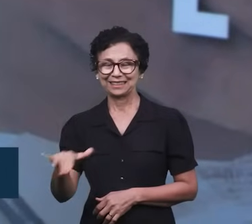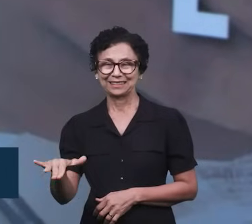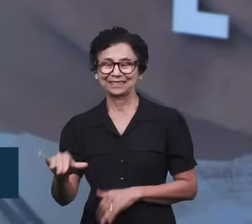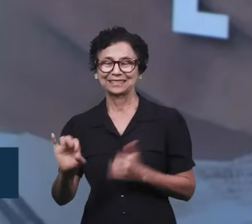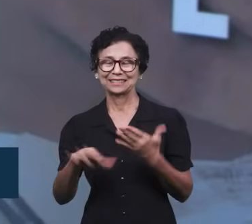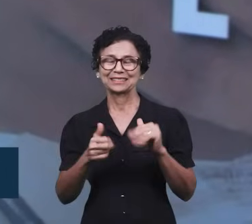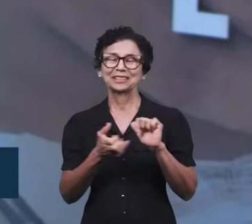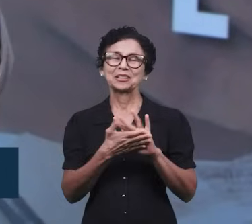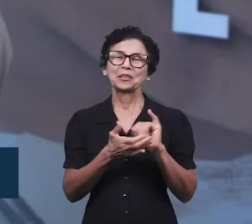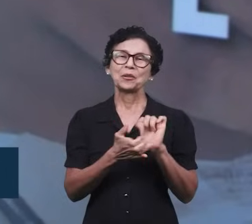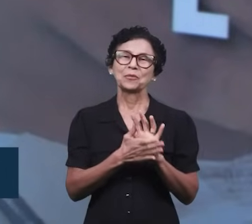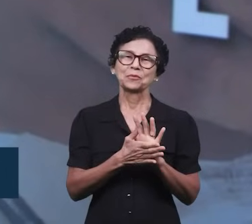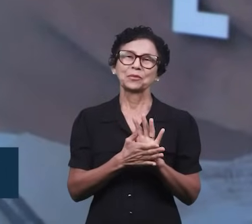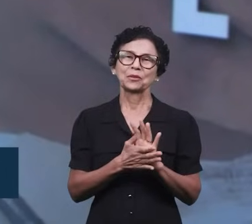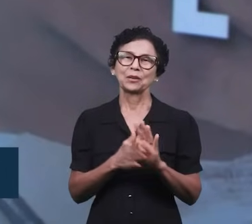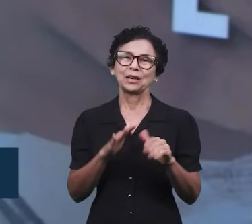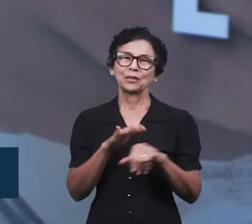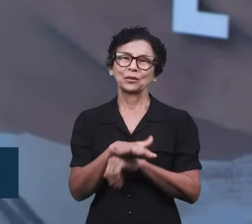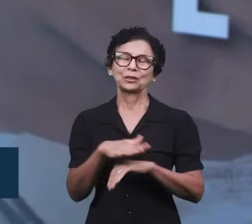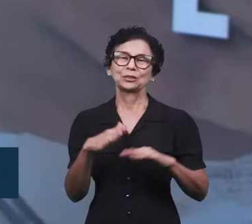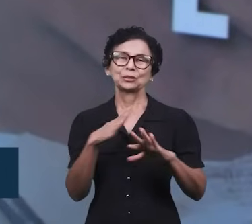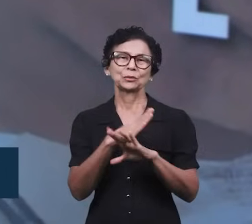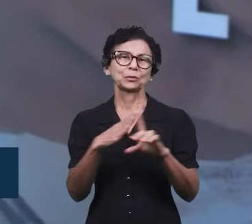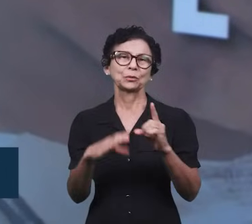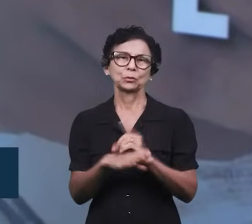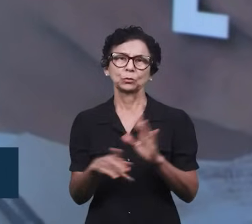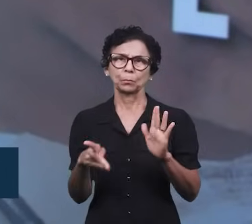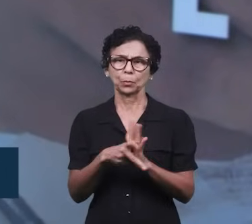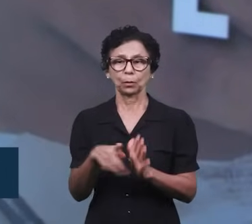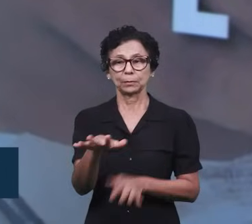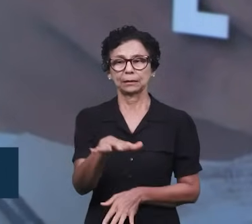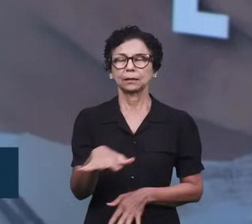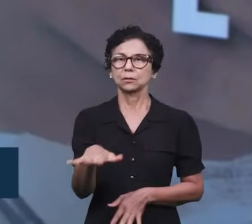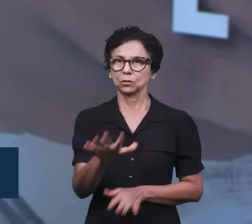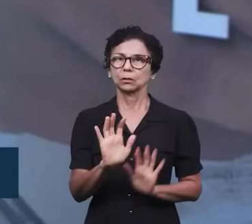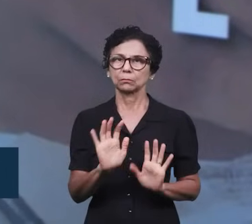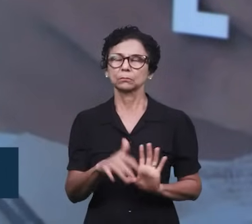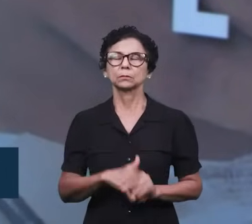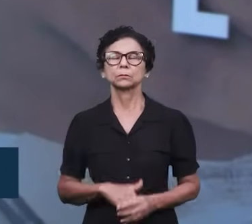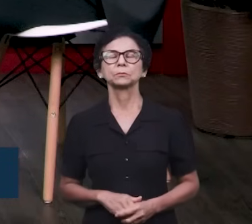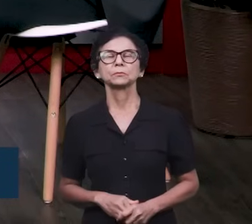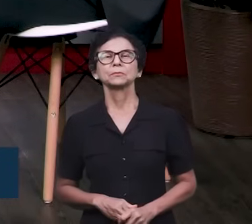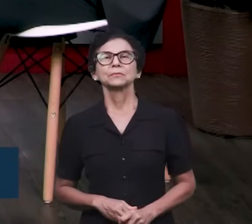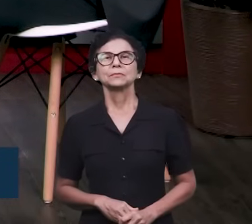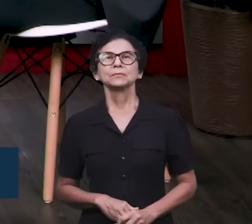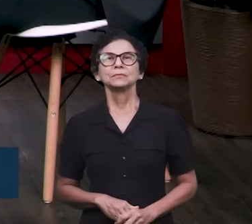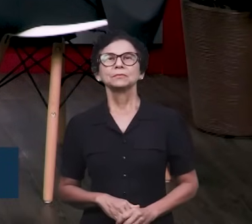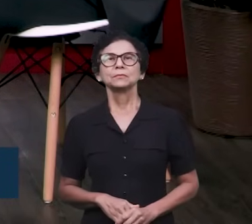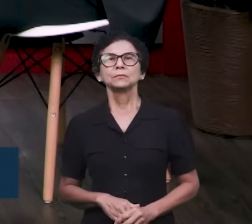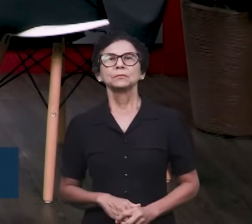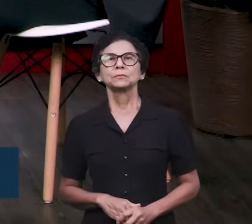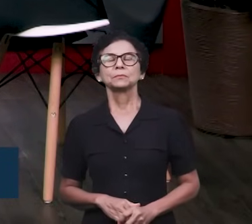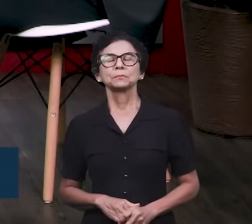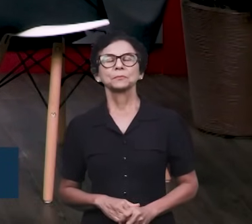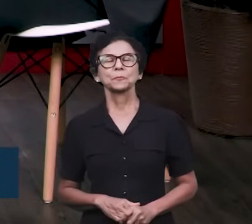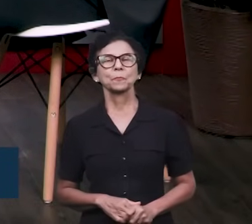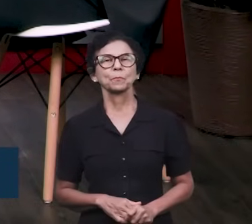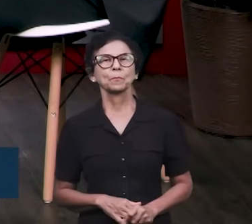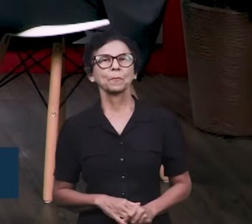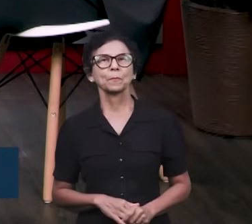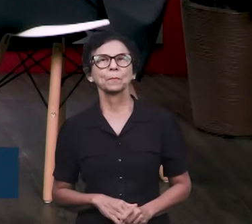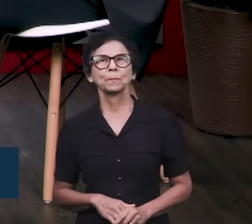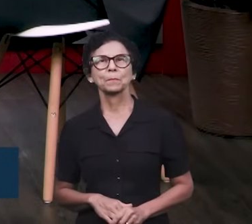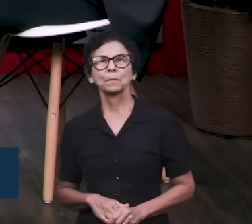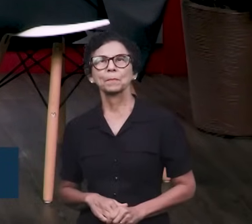região, né? Nós não levamos crianças no grupo, crianças da região. Ô Josias, eu lembro, olha, eu acredito que